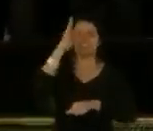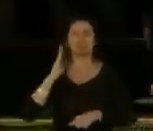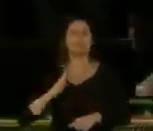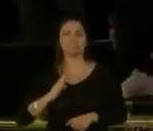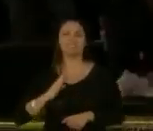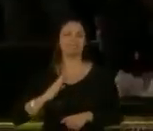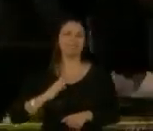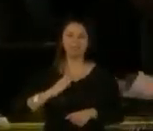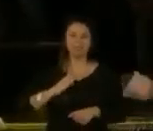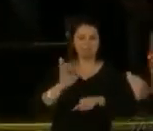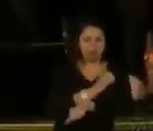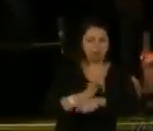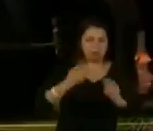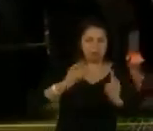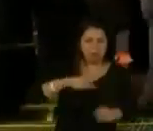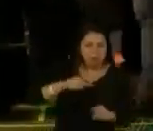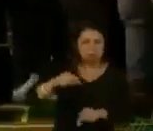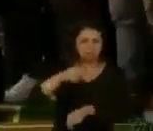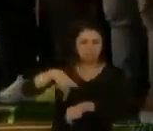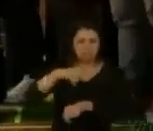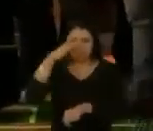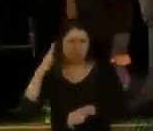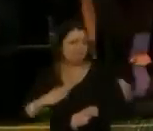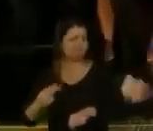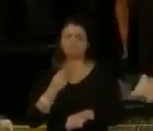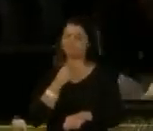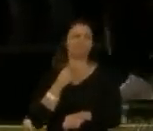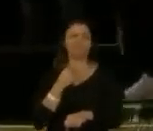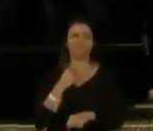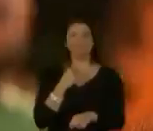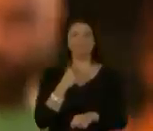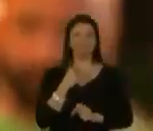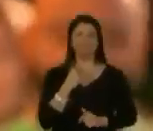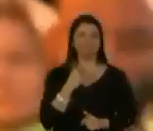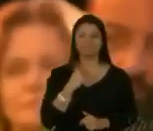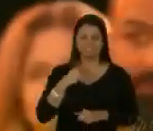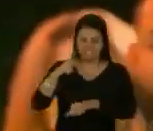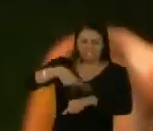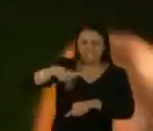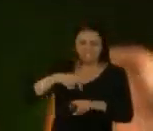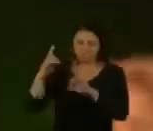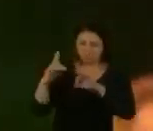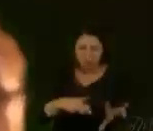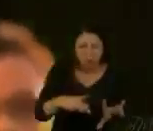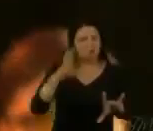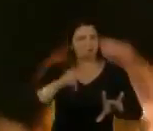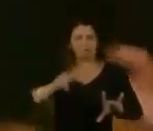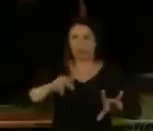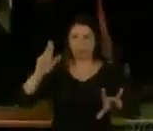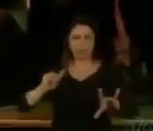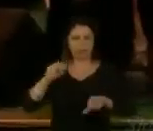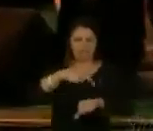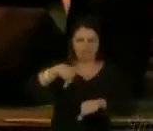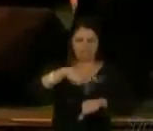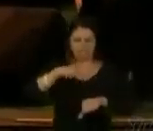forjada prevalecerá contra ela, e ela não se chamará mais nação desamparada e nem